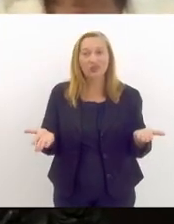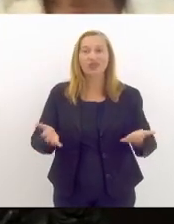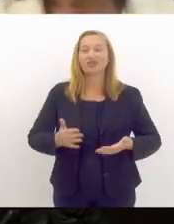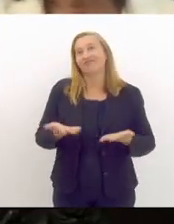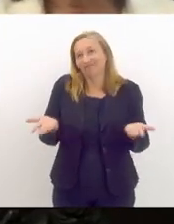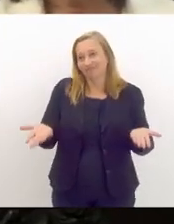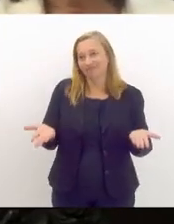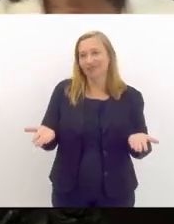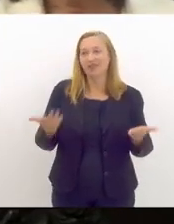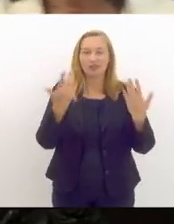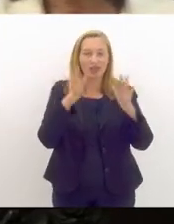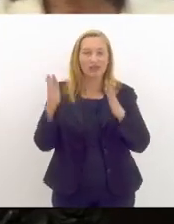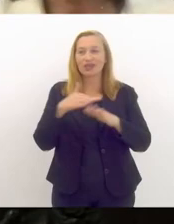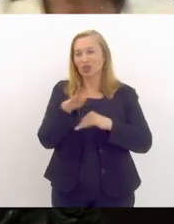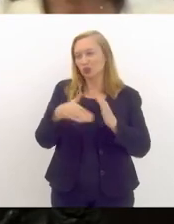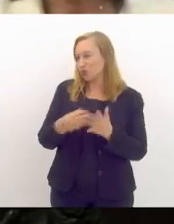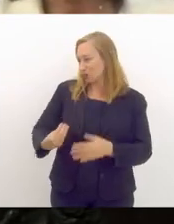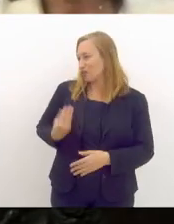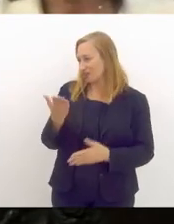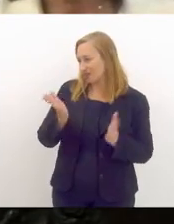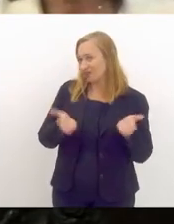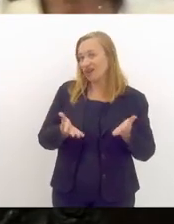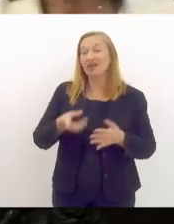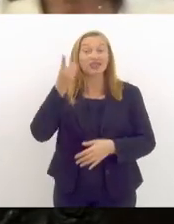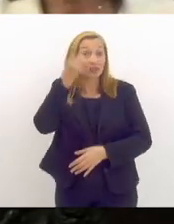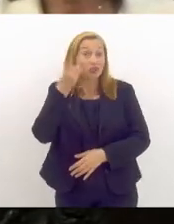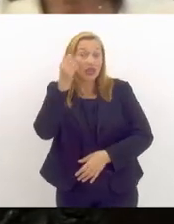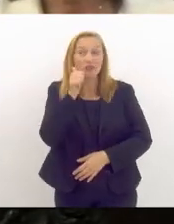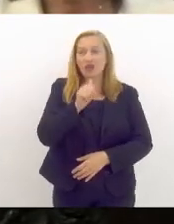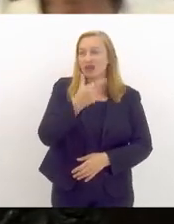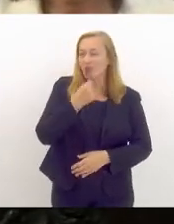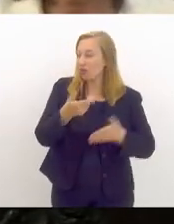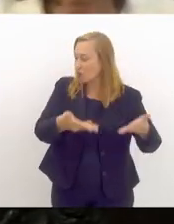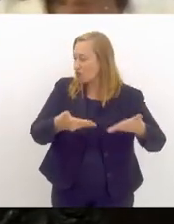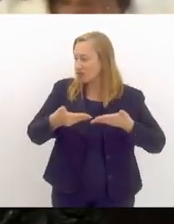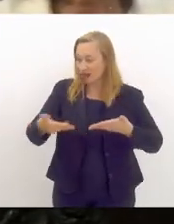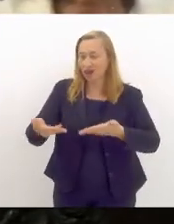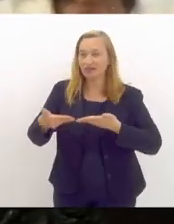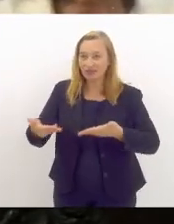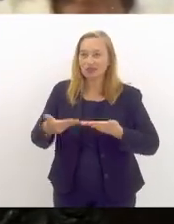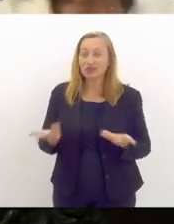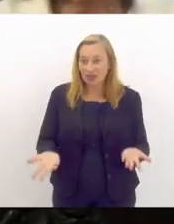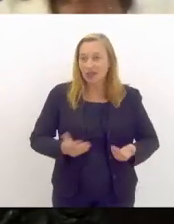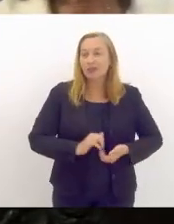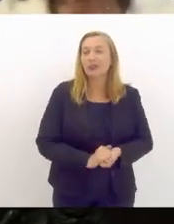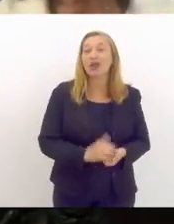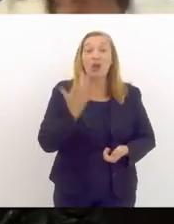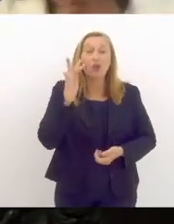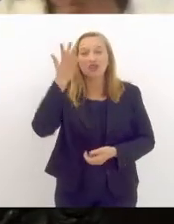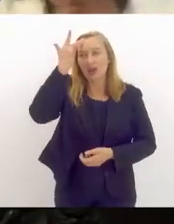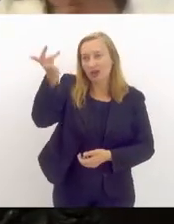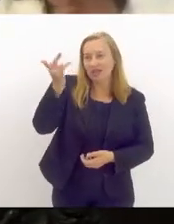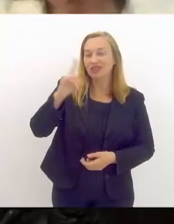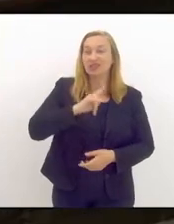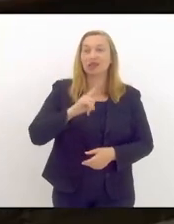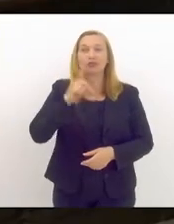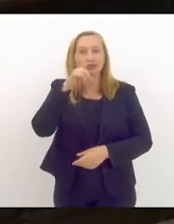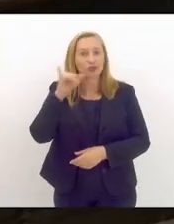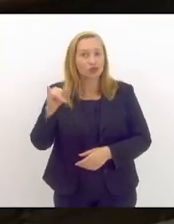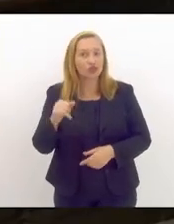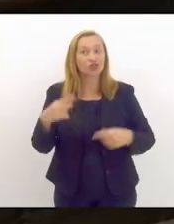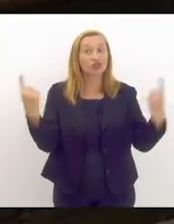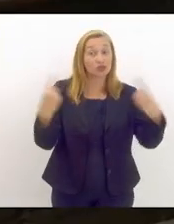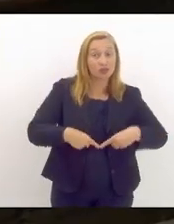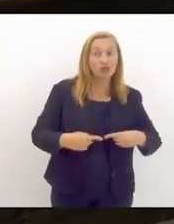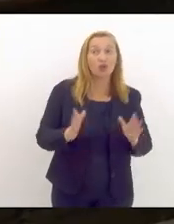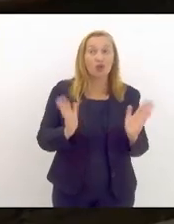claro, saudar todos os presentes, deputadas, deputados, convidados. Eu acho que amanhã nós temos um dia de disputa, hoje é um